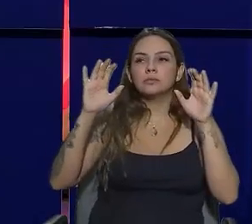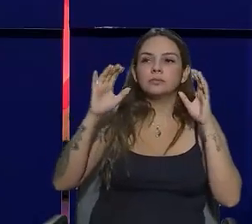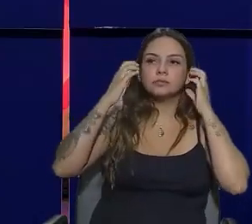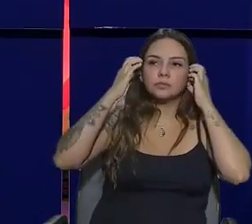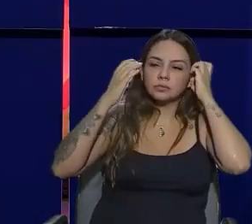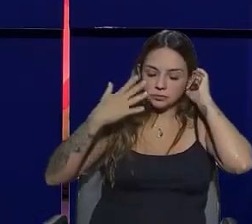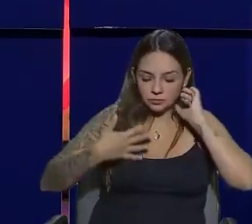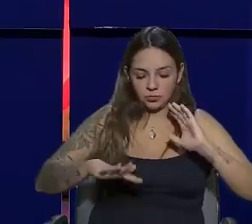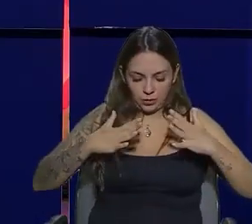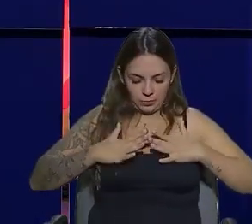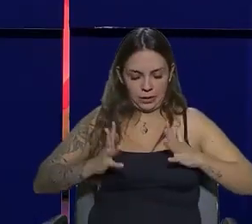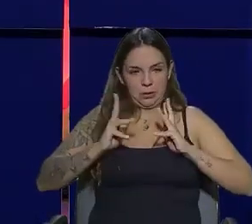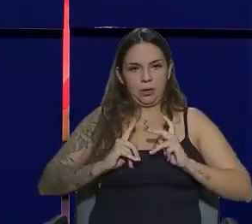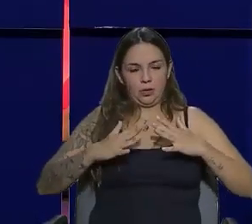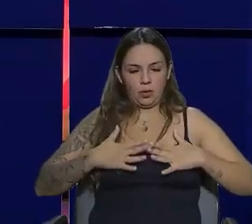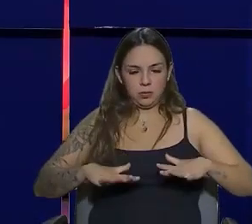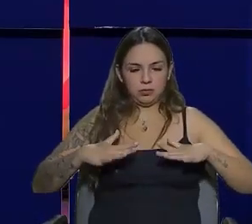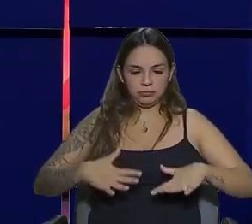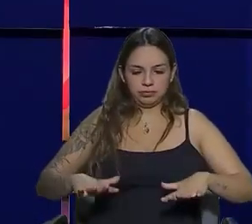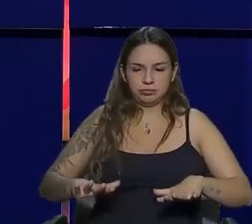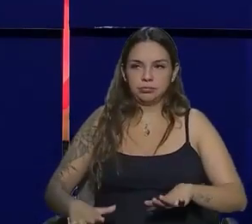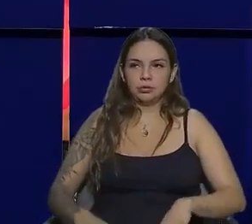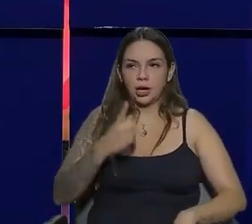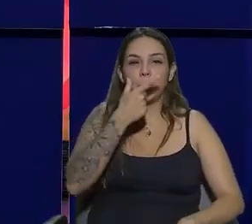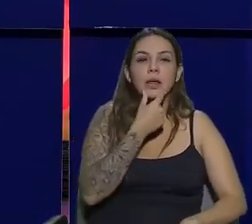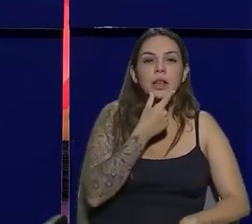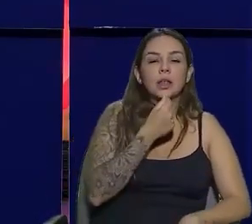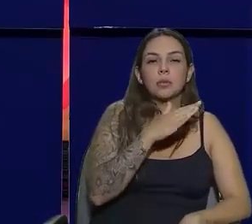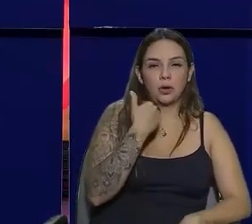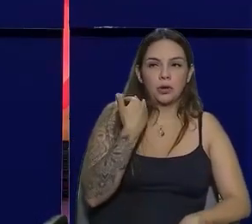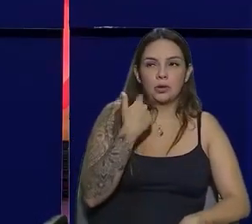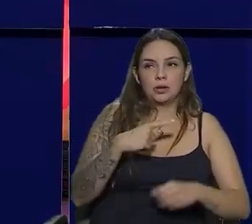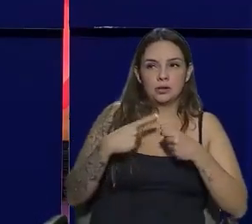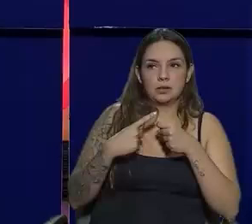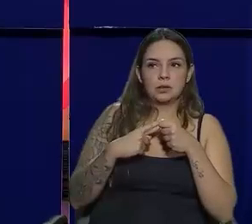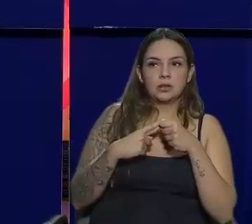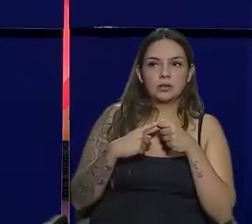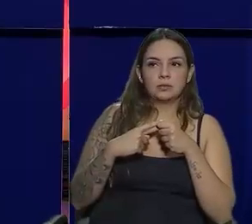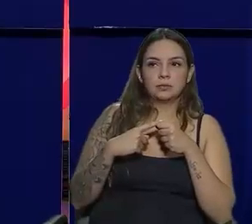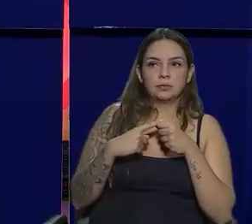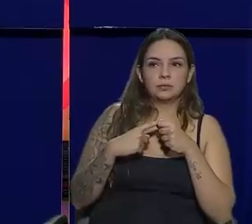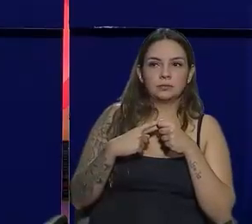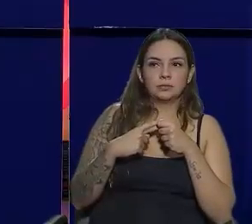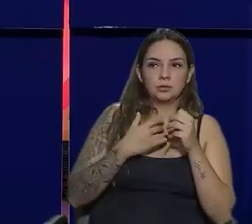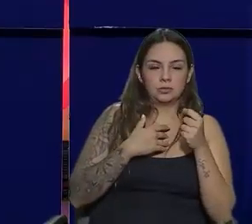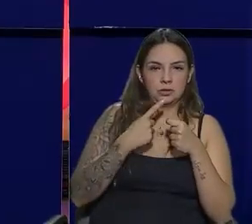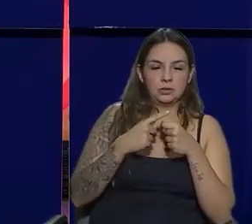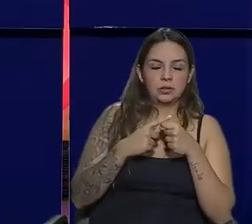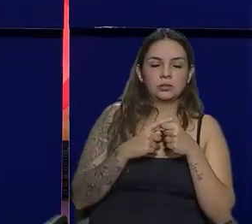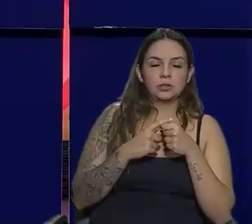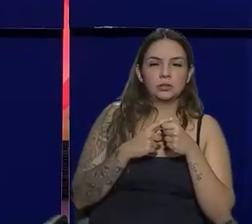vai descendo por esse corpo, limpando esse corpo. E é um menino que morreu nessa cidade. Isso tem a ver muito também com a minha